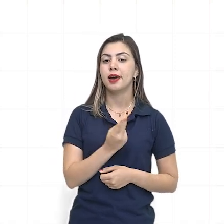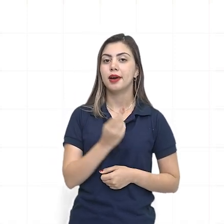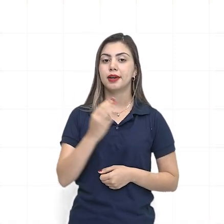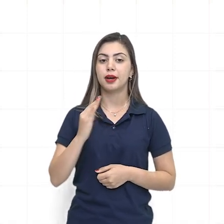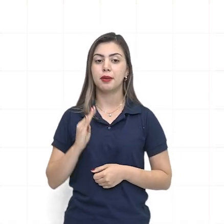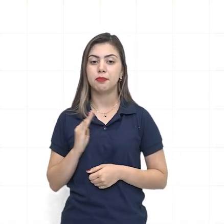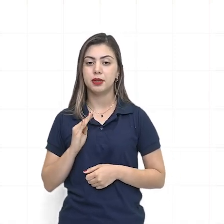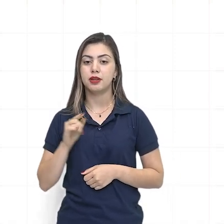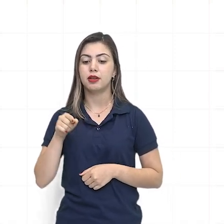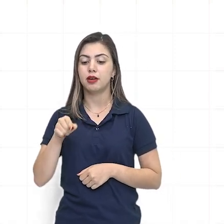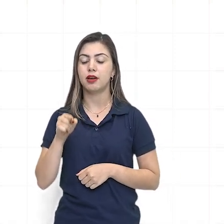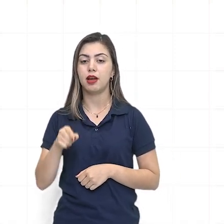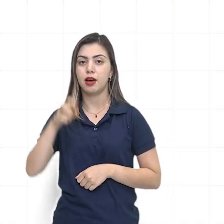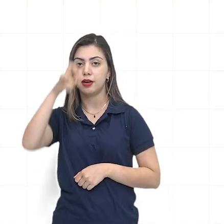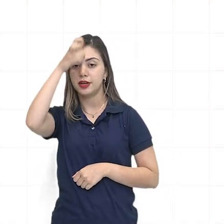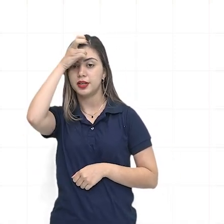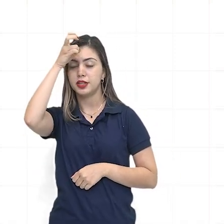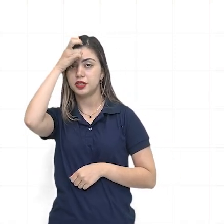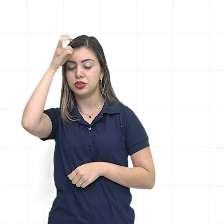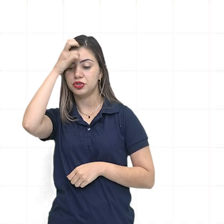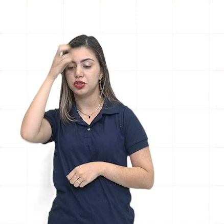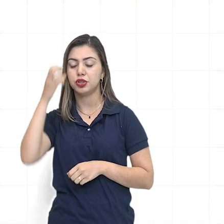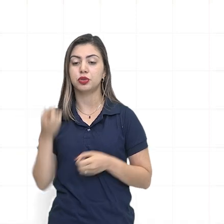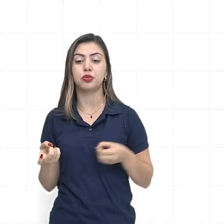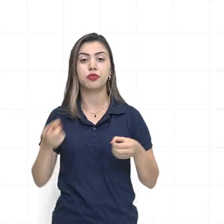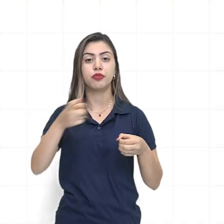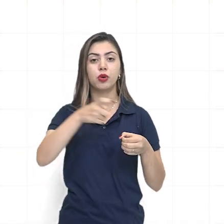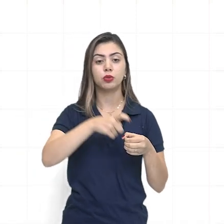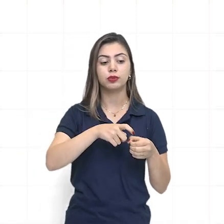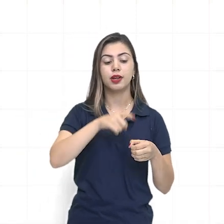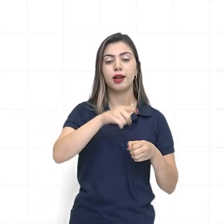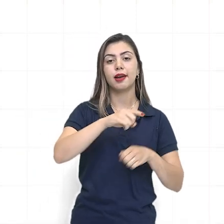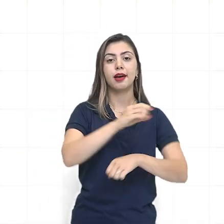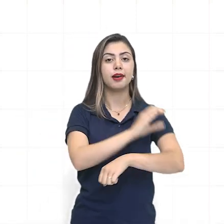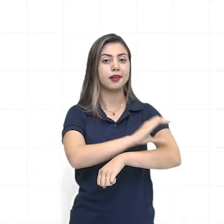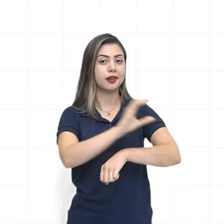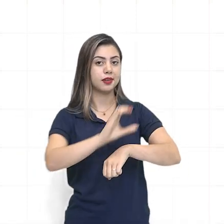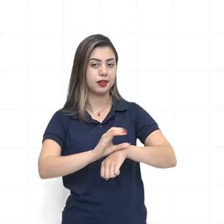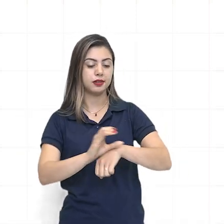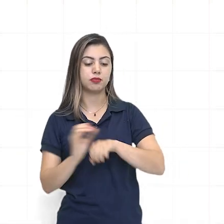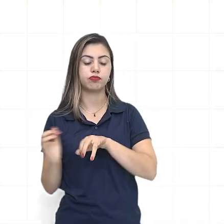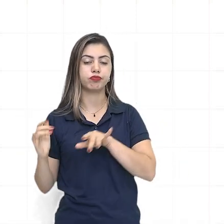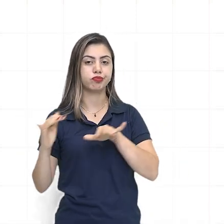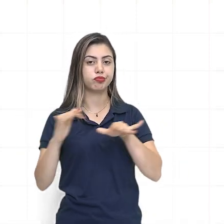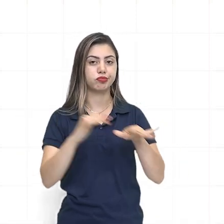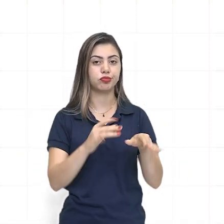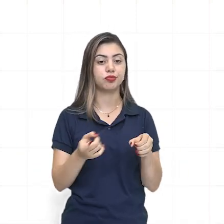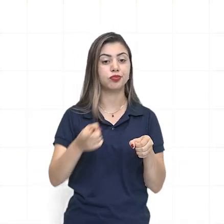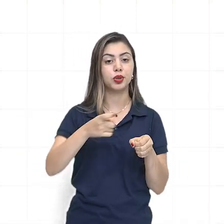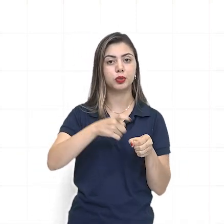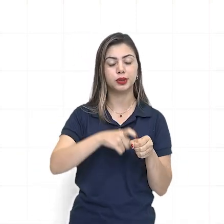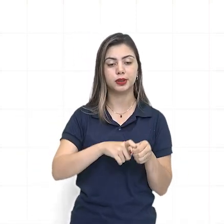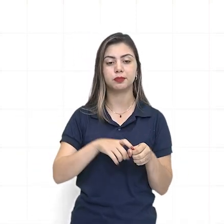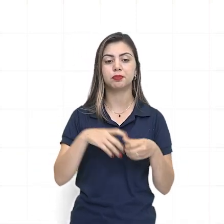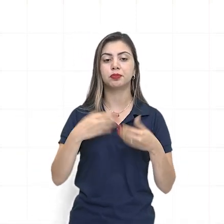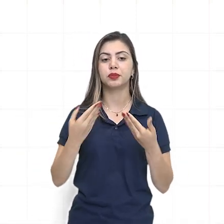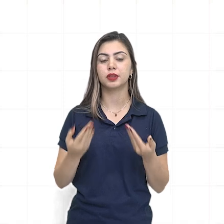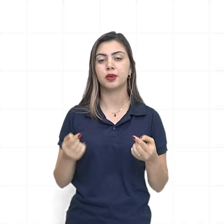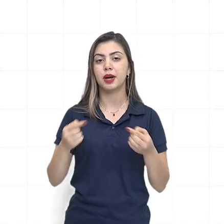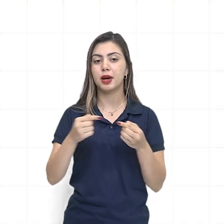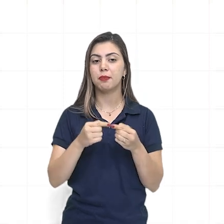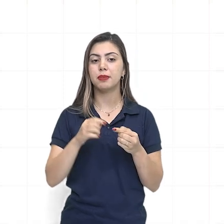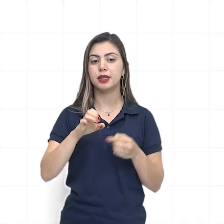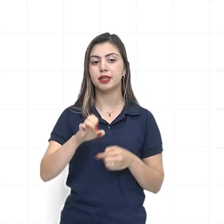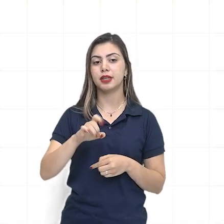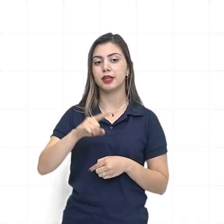hebreus do Egito de volta para Canaã. Esse processo de migração, ele fica conhecido